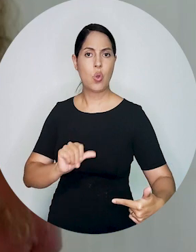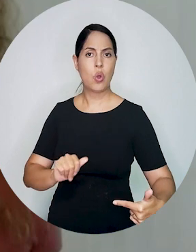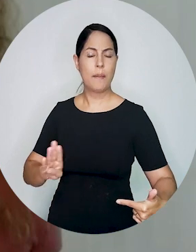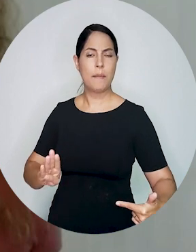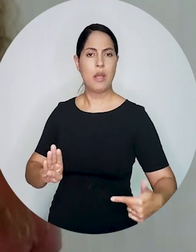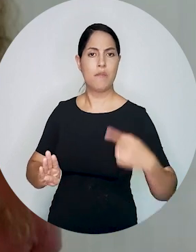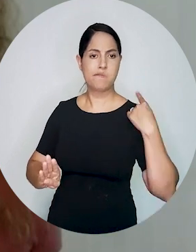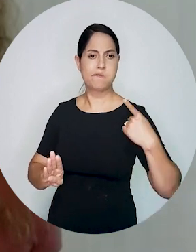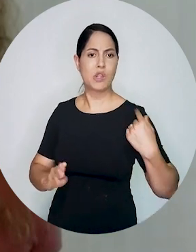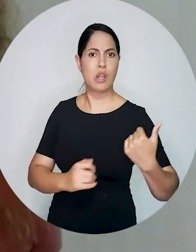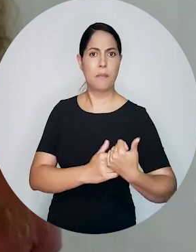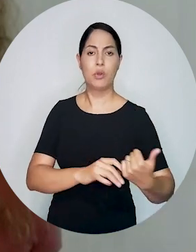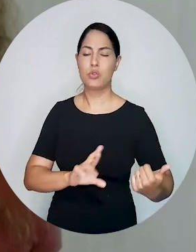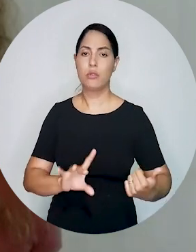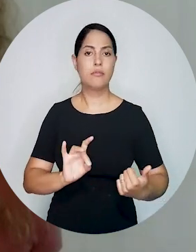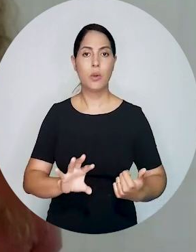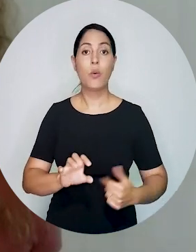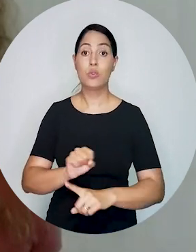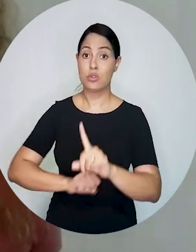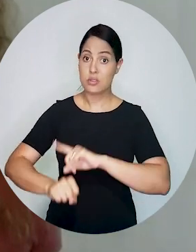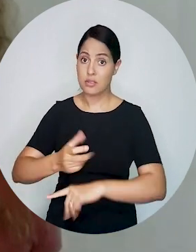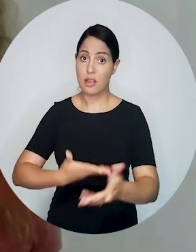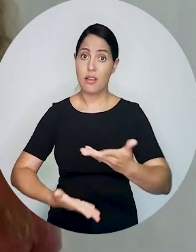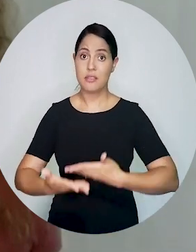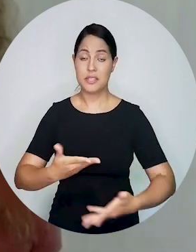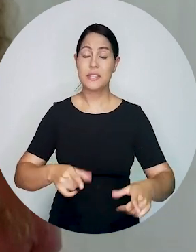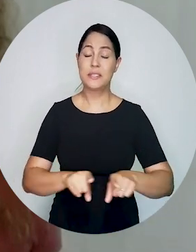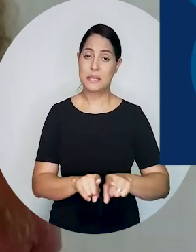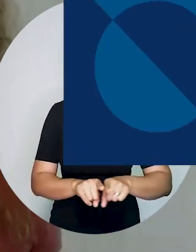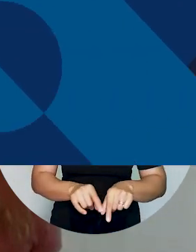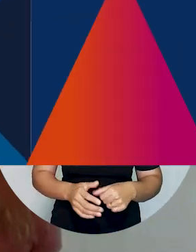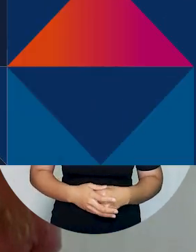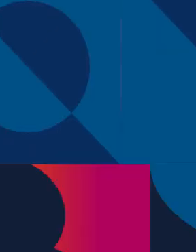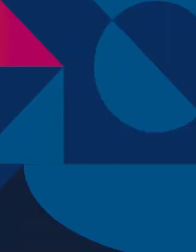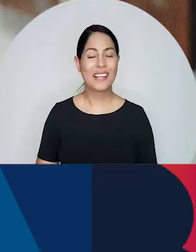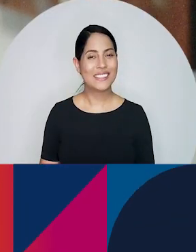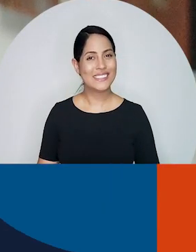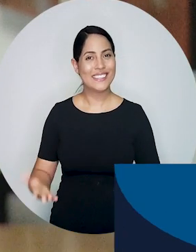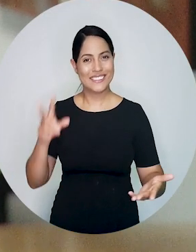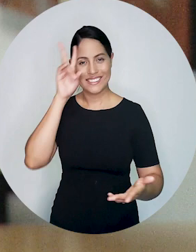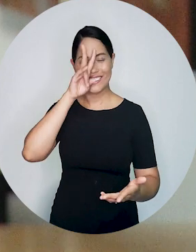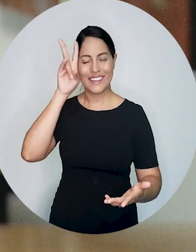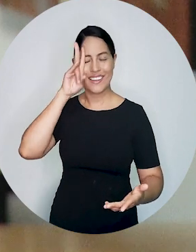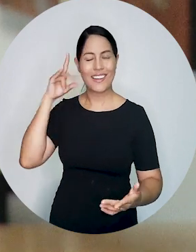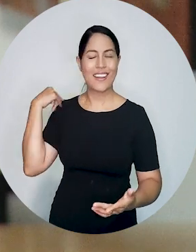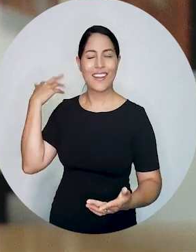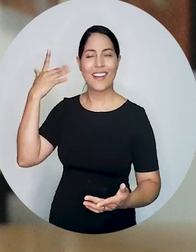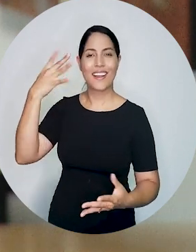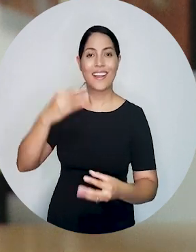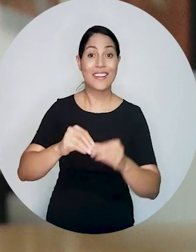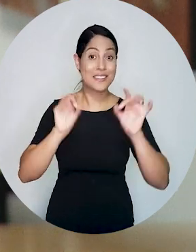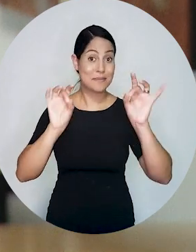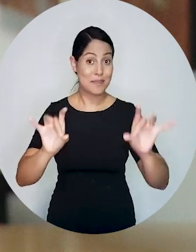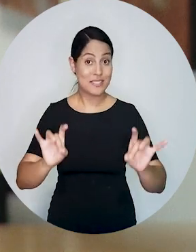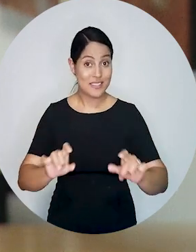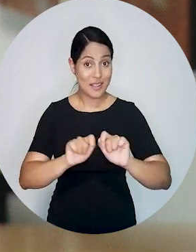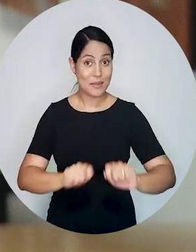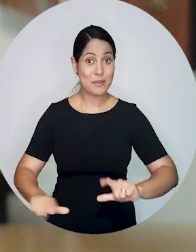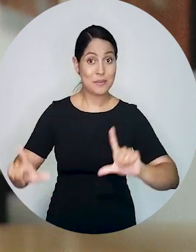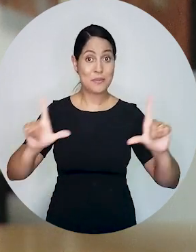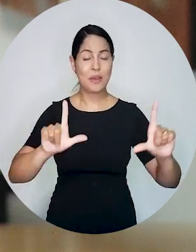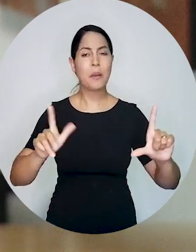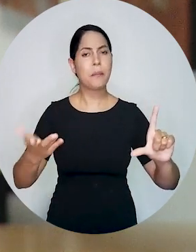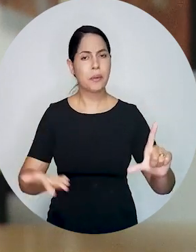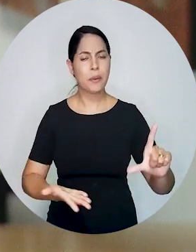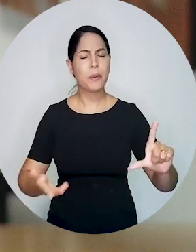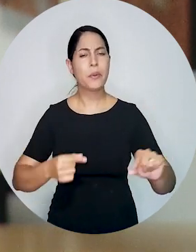dos advogados. A OAB está aqui também para fazer o intercâmbio com a sociedade. Ainda nessa retrospectiva especial, a gente